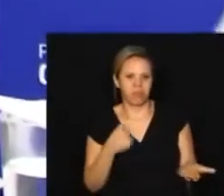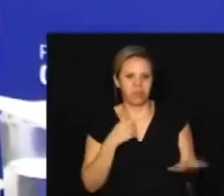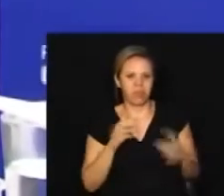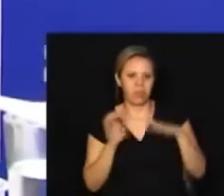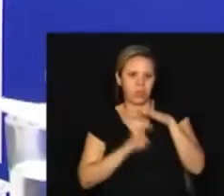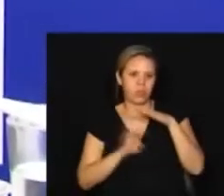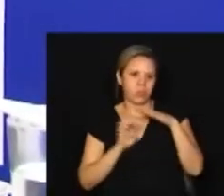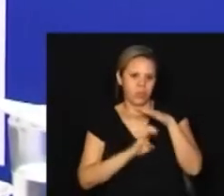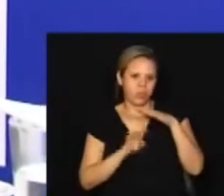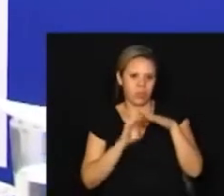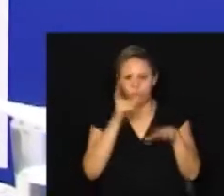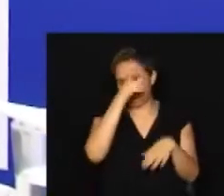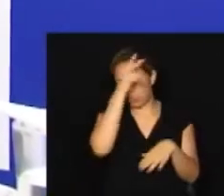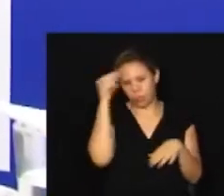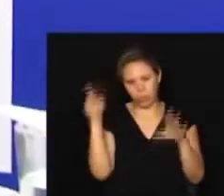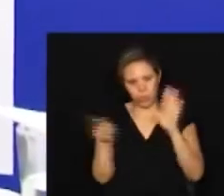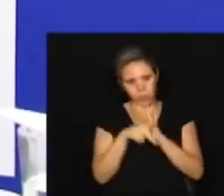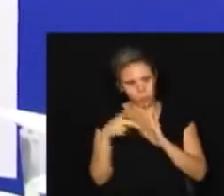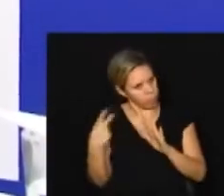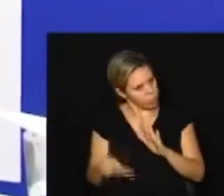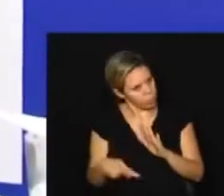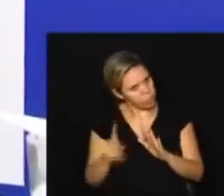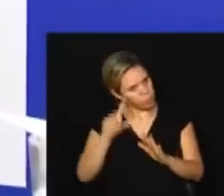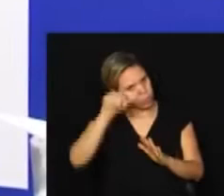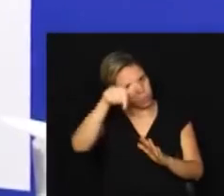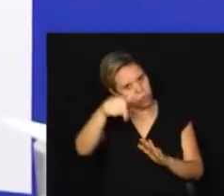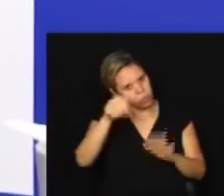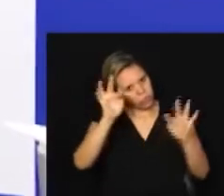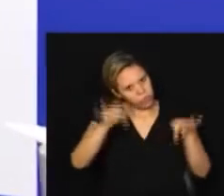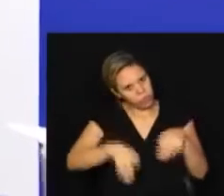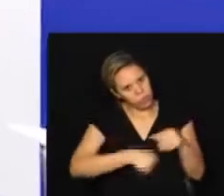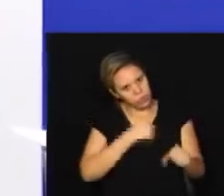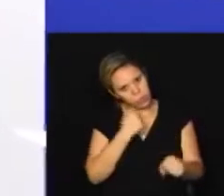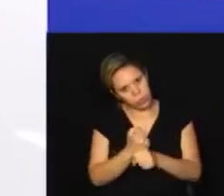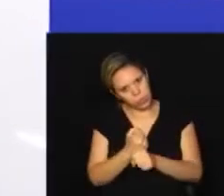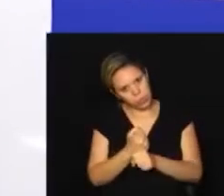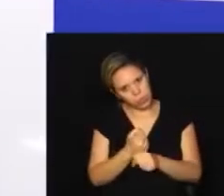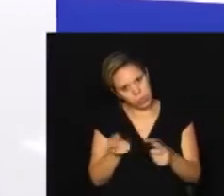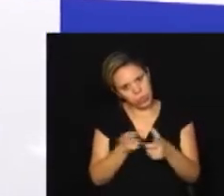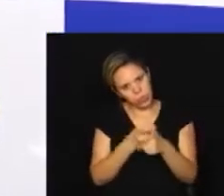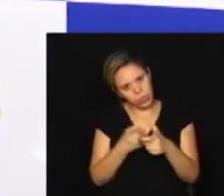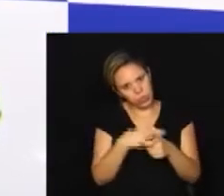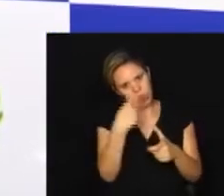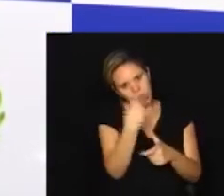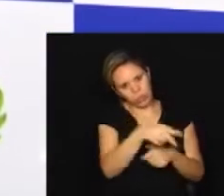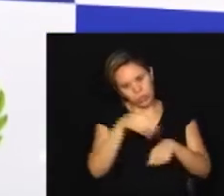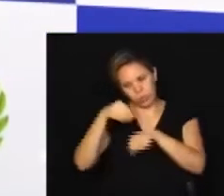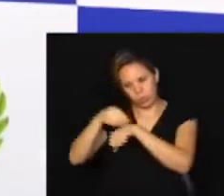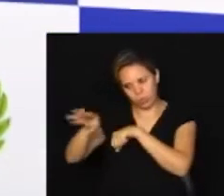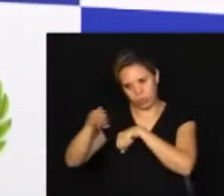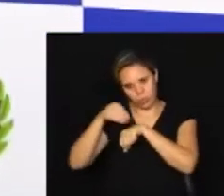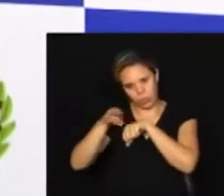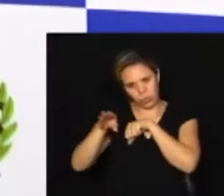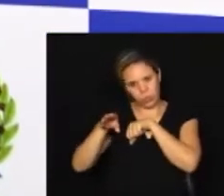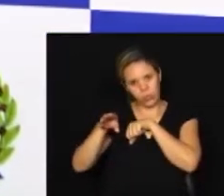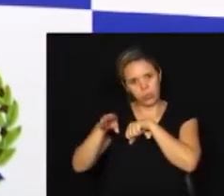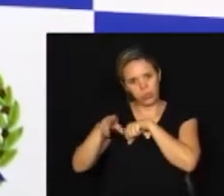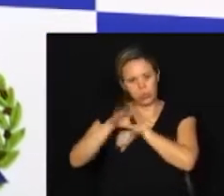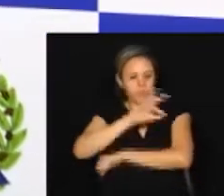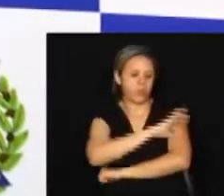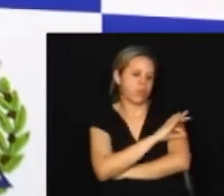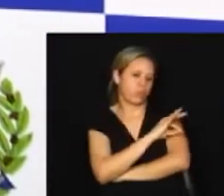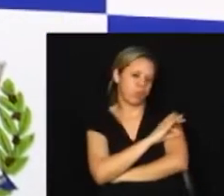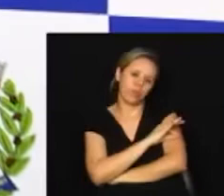companhia pública, ela, depois do fim do ano, os dividendos dela são repassados à